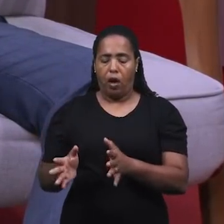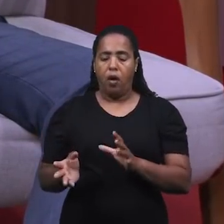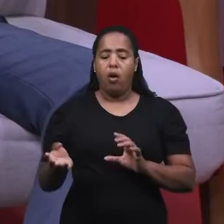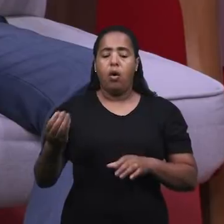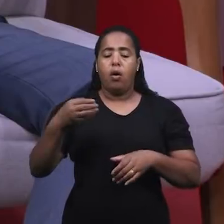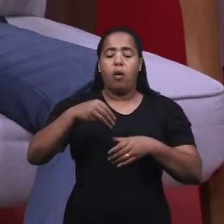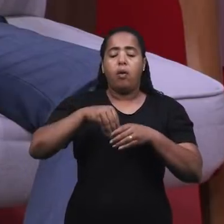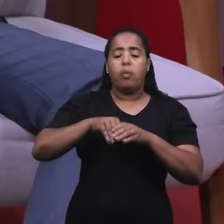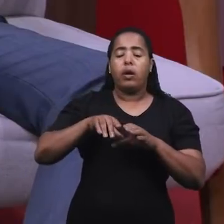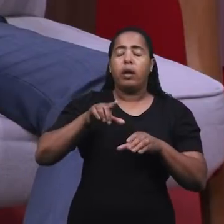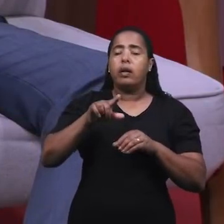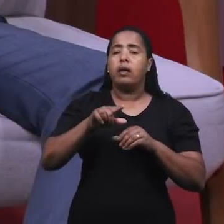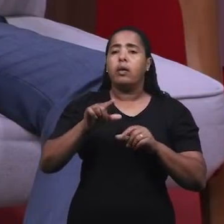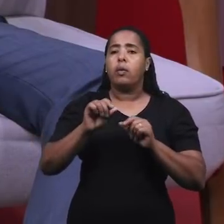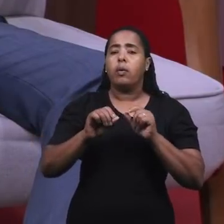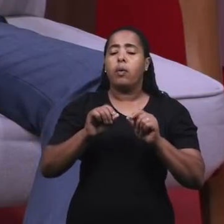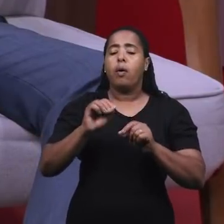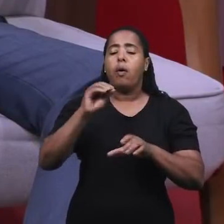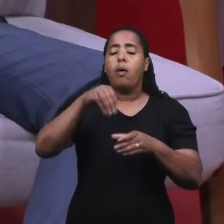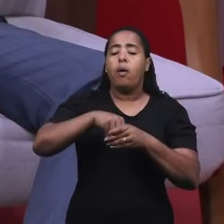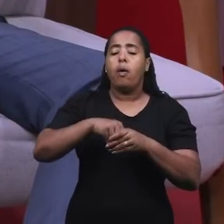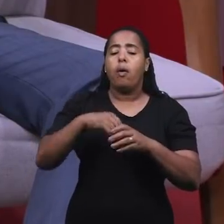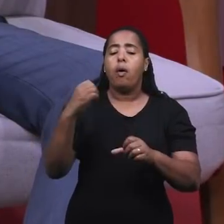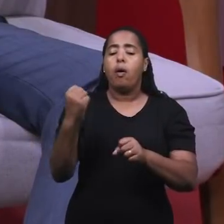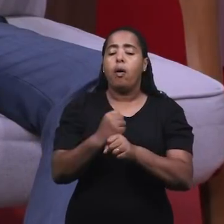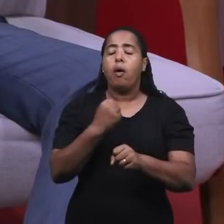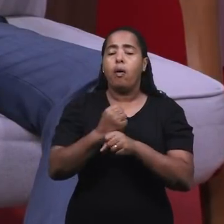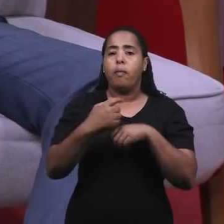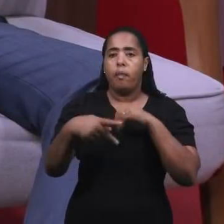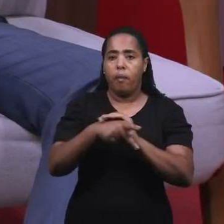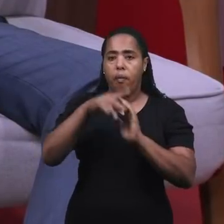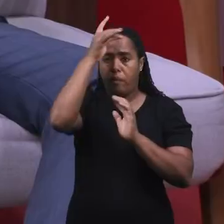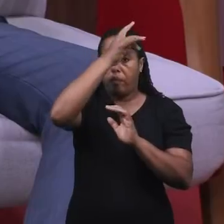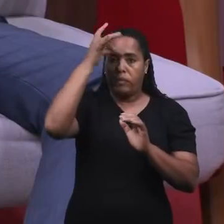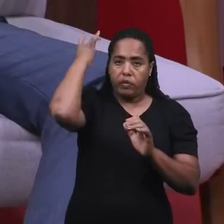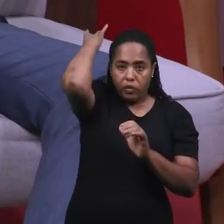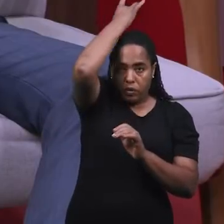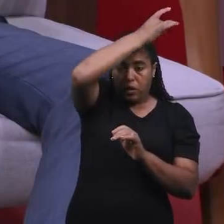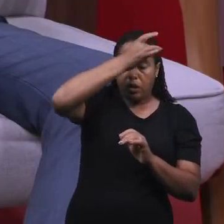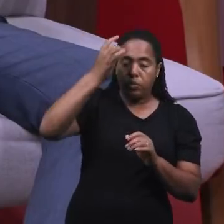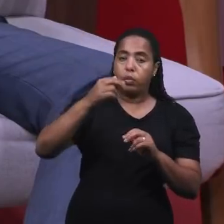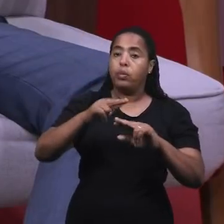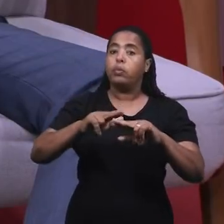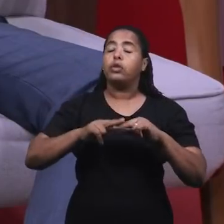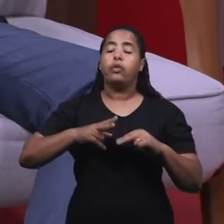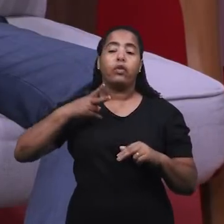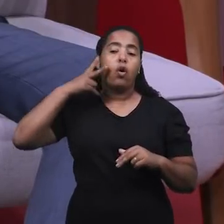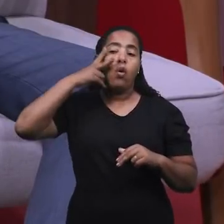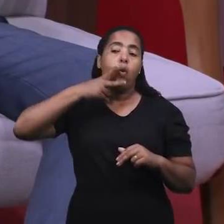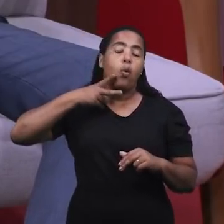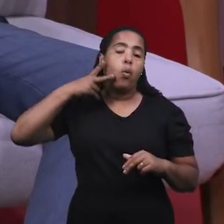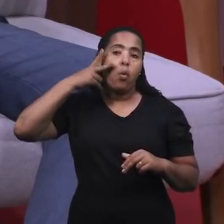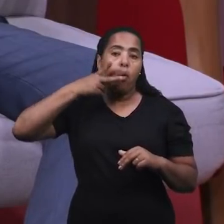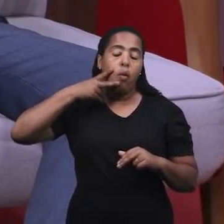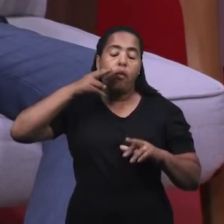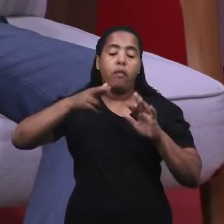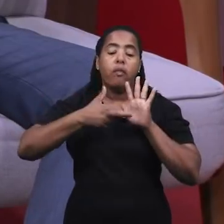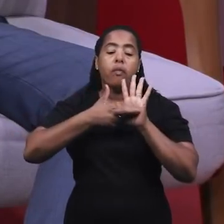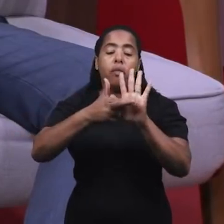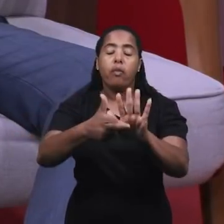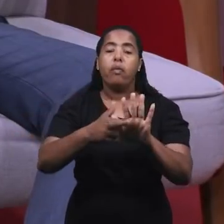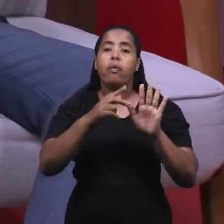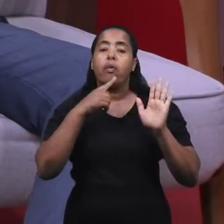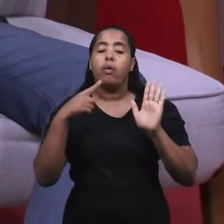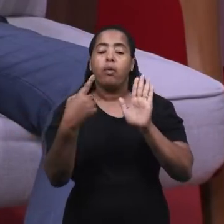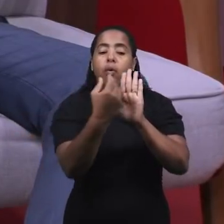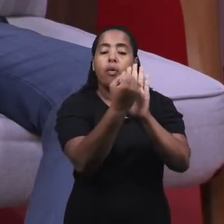está sendo realizada a obra do Espírito Santo. Porque o vinho, ele aponta para o derramar do sangue de Jesus,